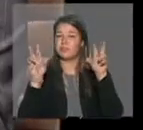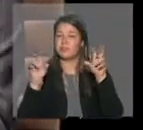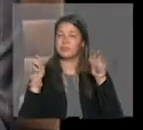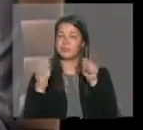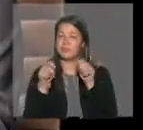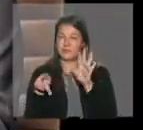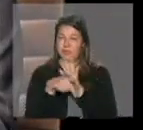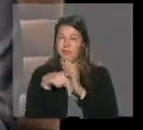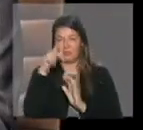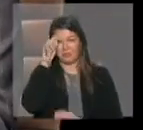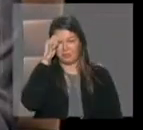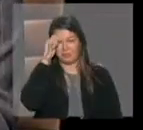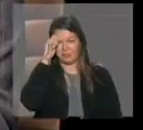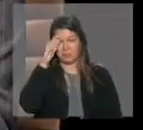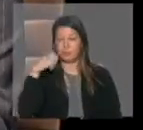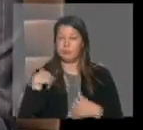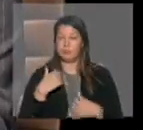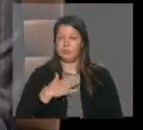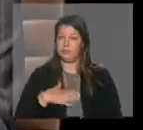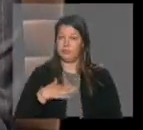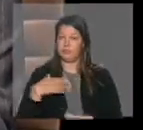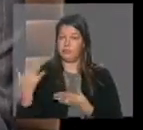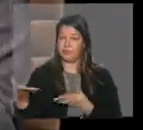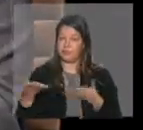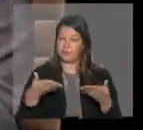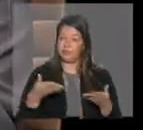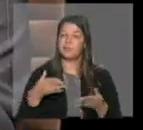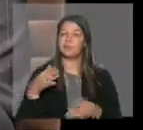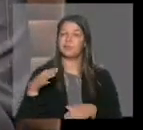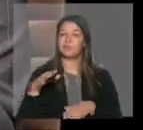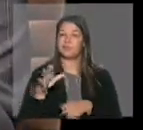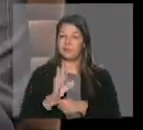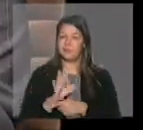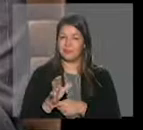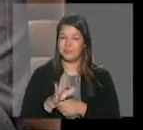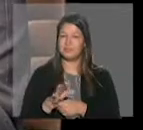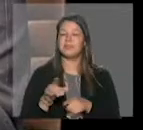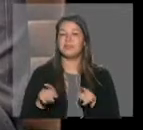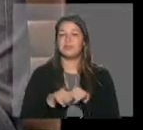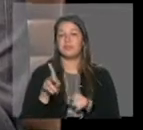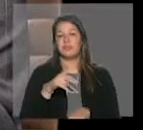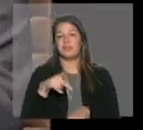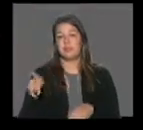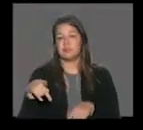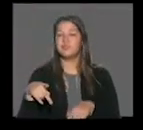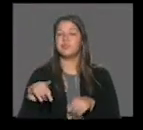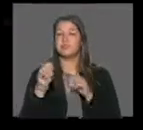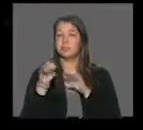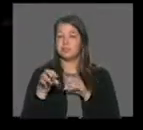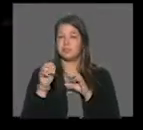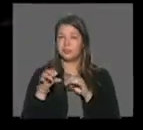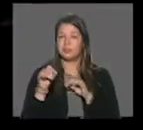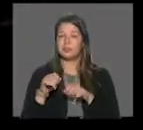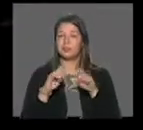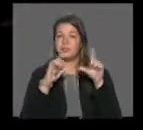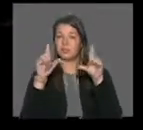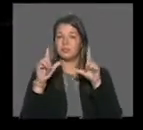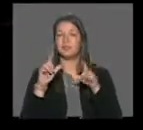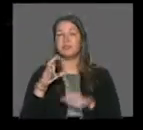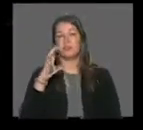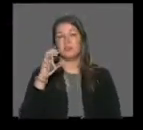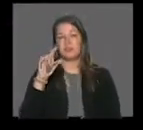a diáspora africana. Eu tenho o prazer de receber o cineasta e professor de audiovisual Clementino